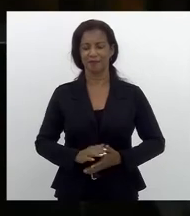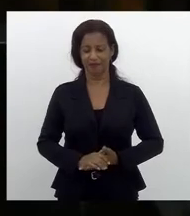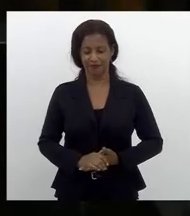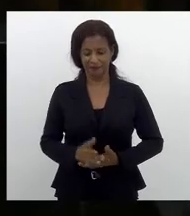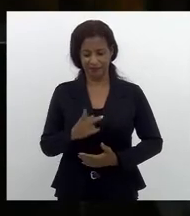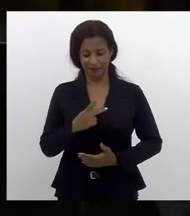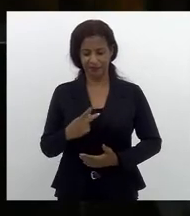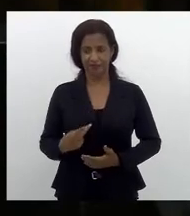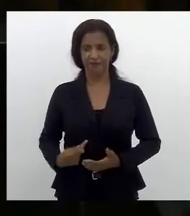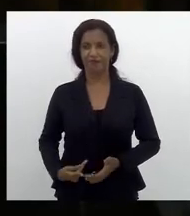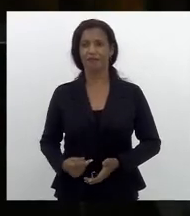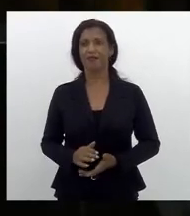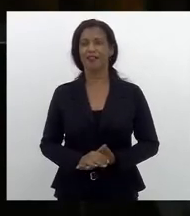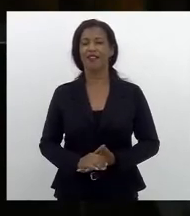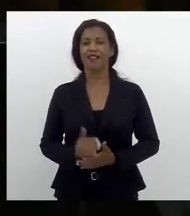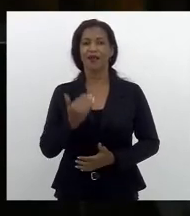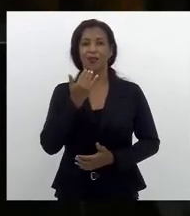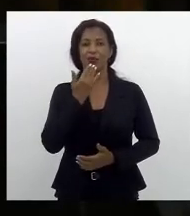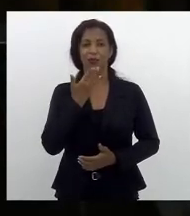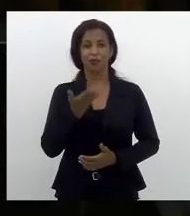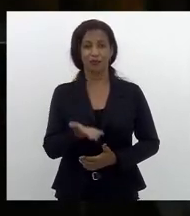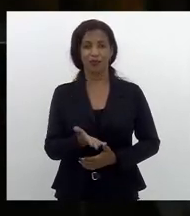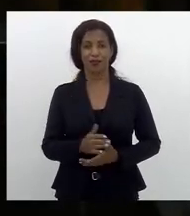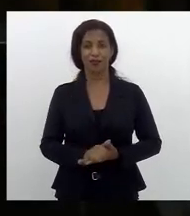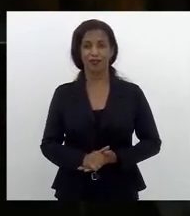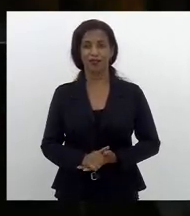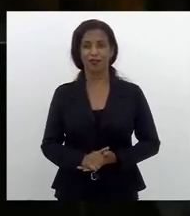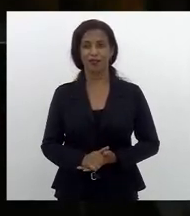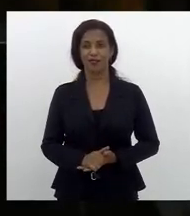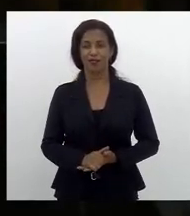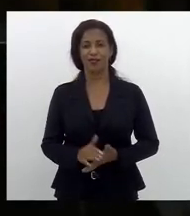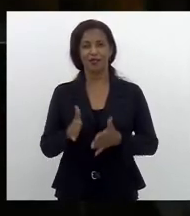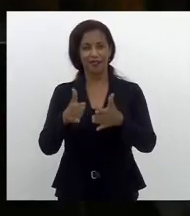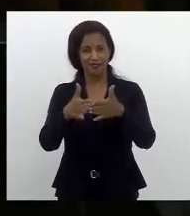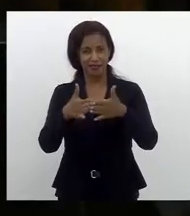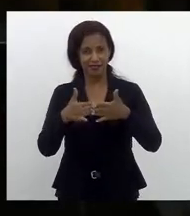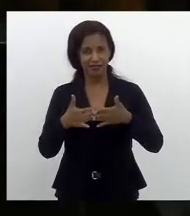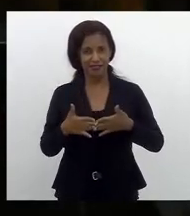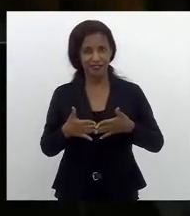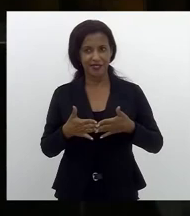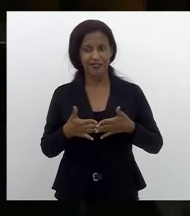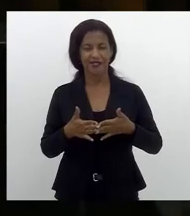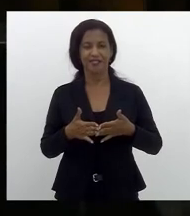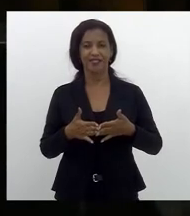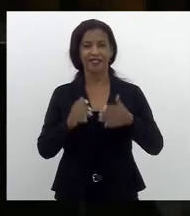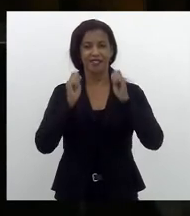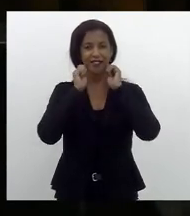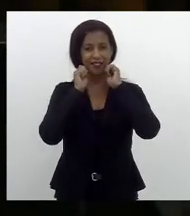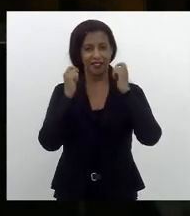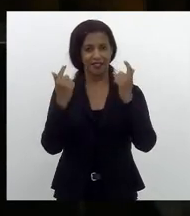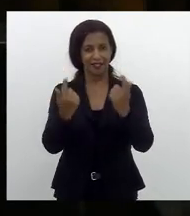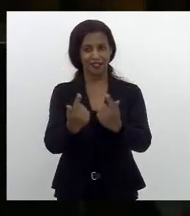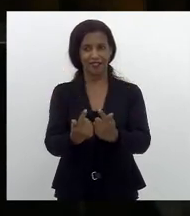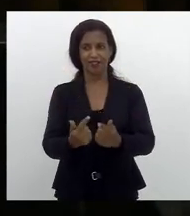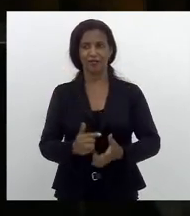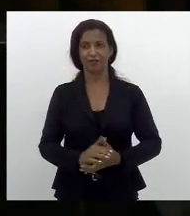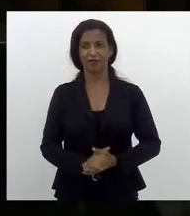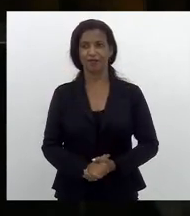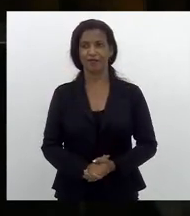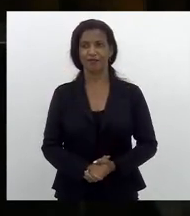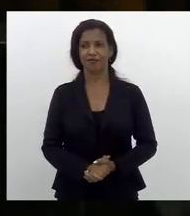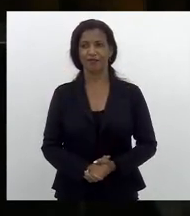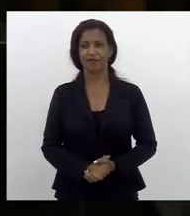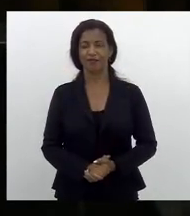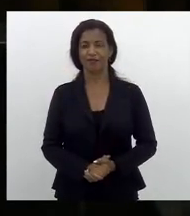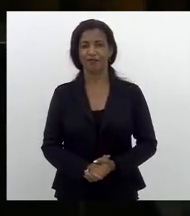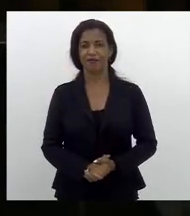Presidente, eu vou pedir, vou fazer uma solicitação à Assembleia Legislativa para eles